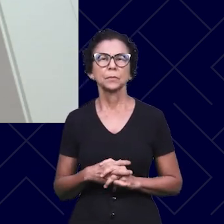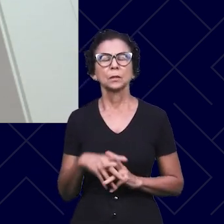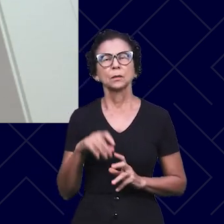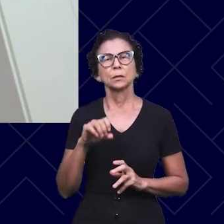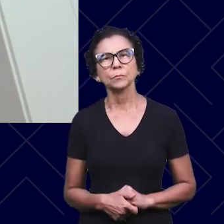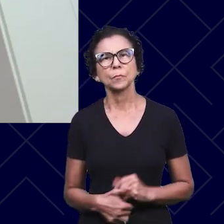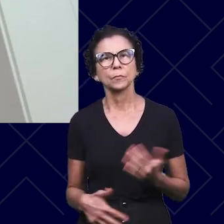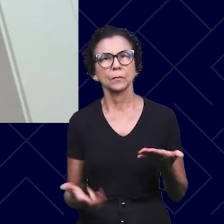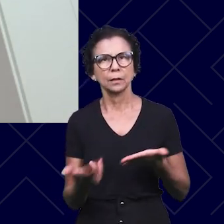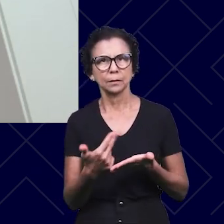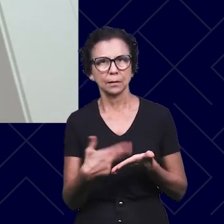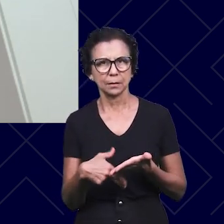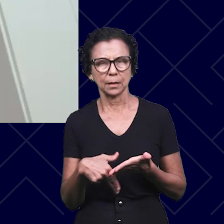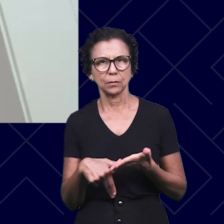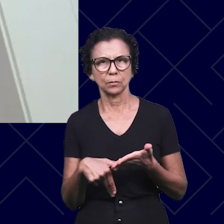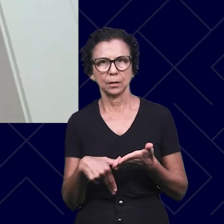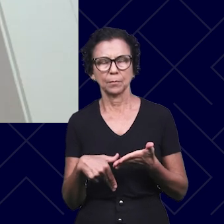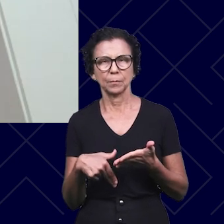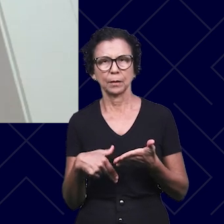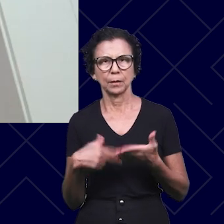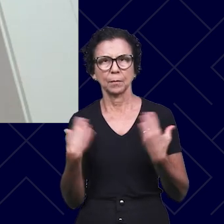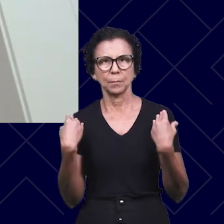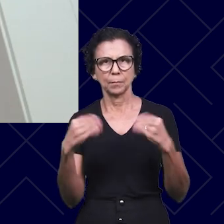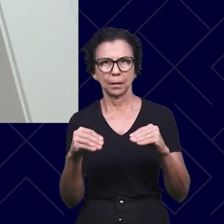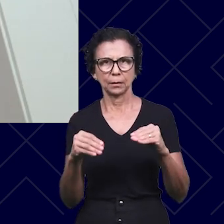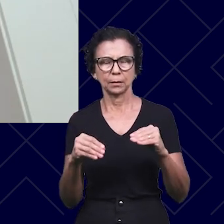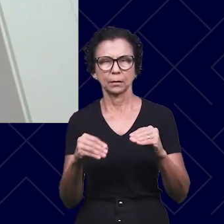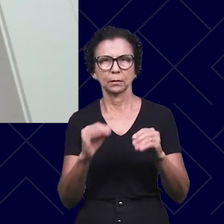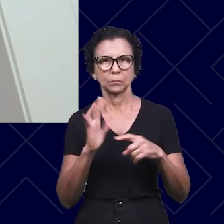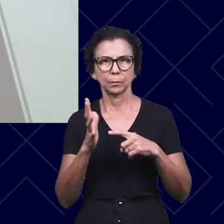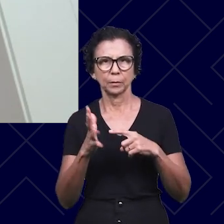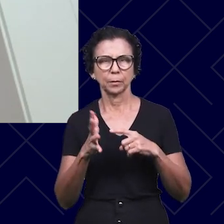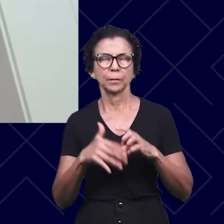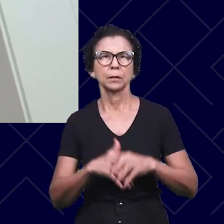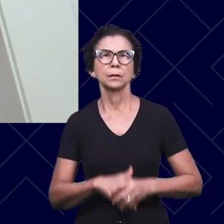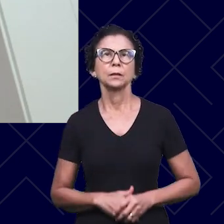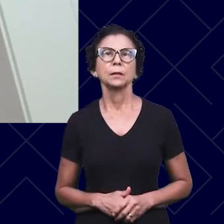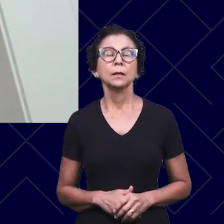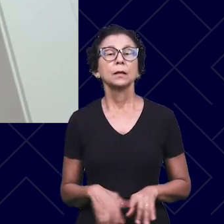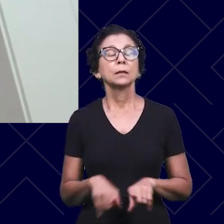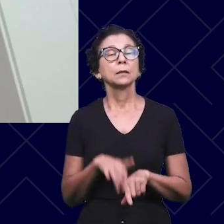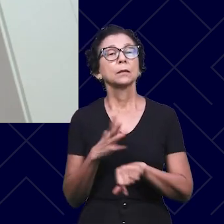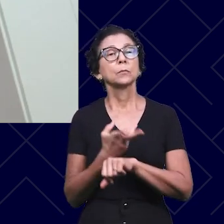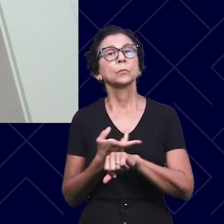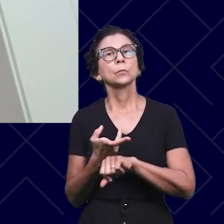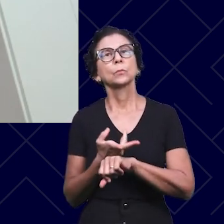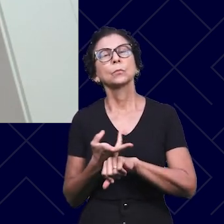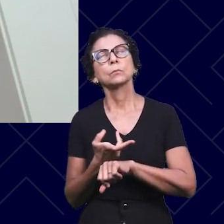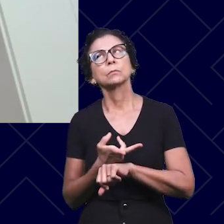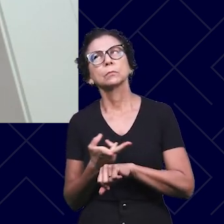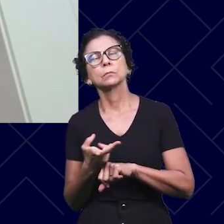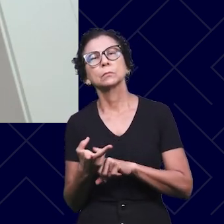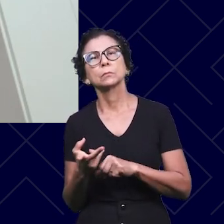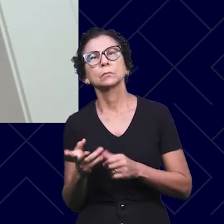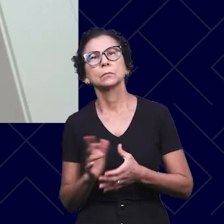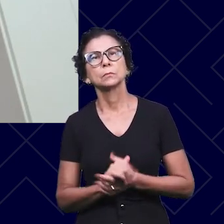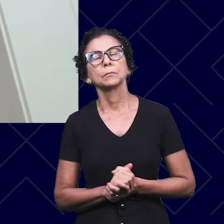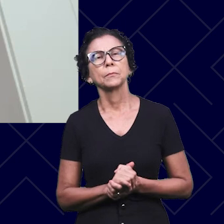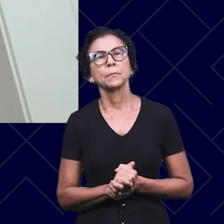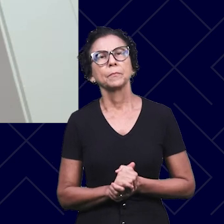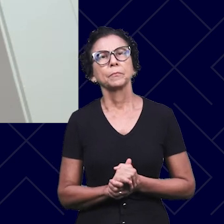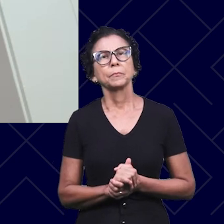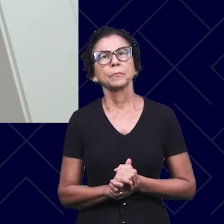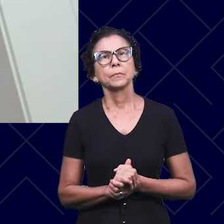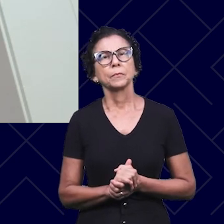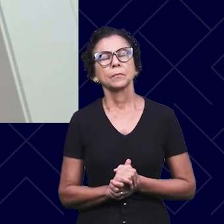software. Quando eu comprei a máquina, eu já procurei já comprar ela para quando eu montasse, já trabalhasse, né?